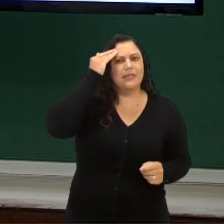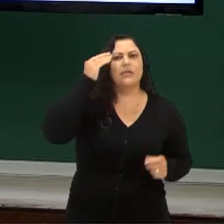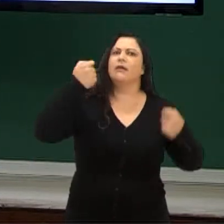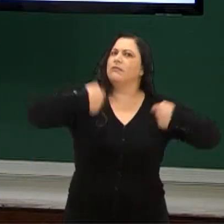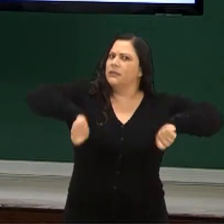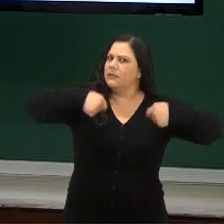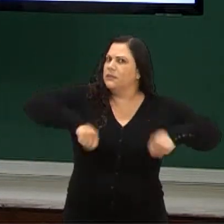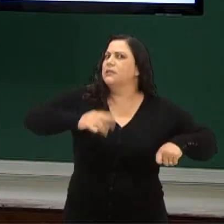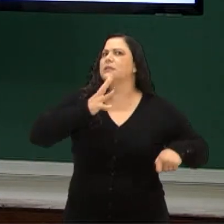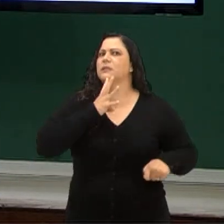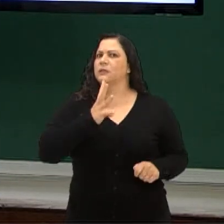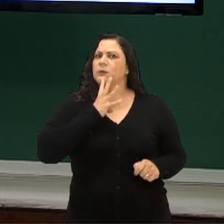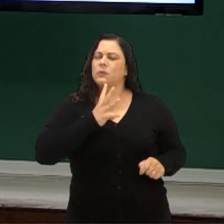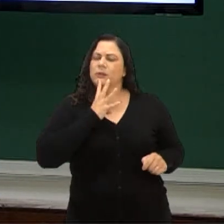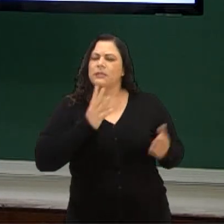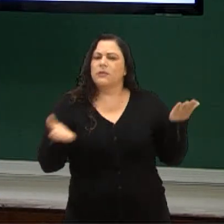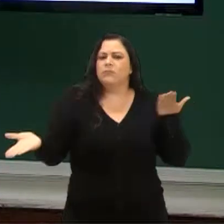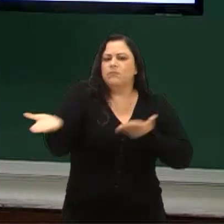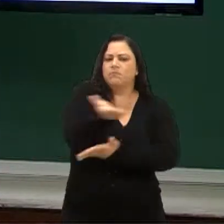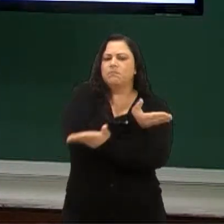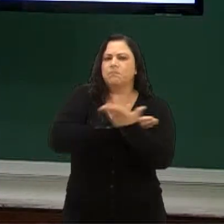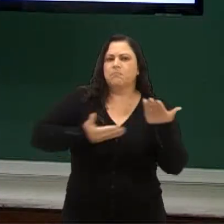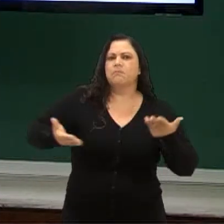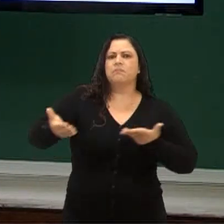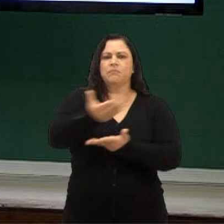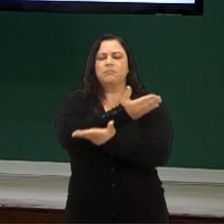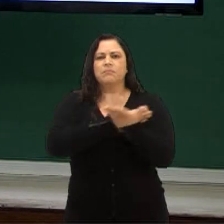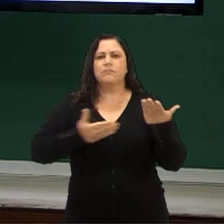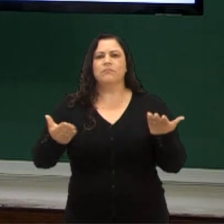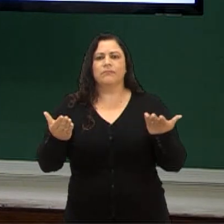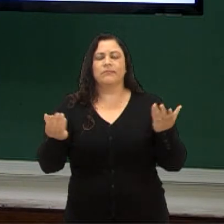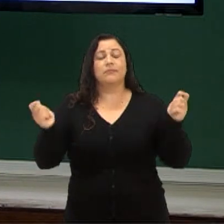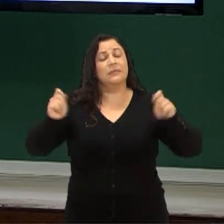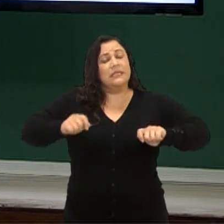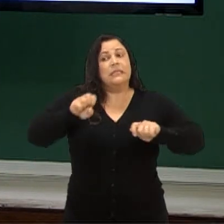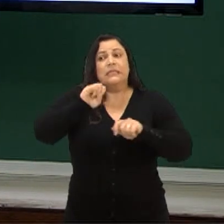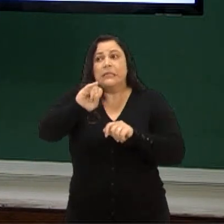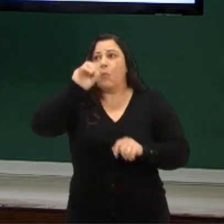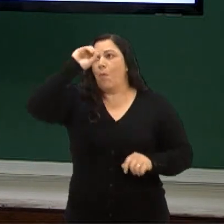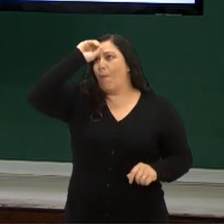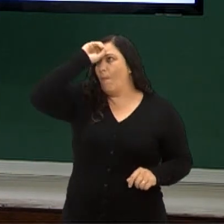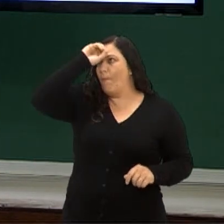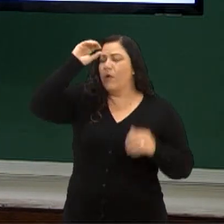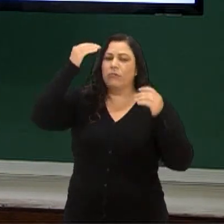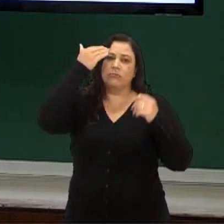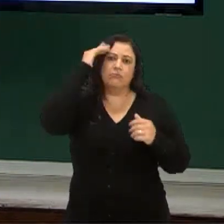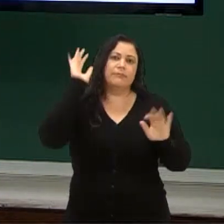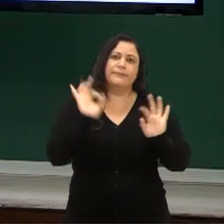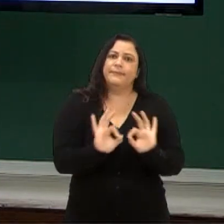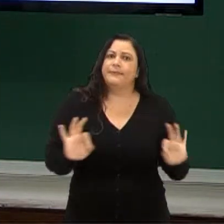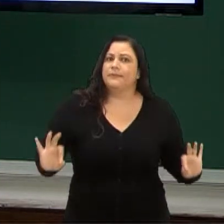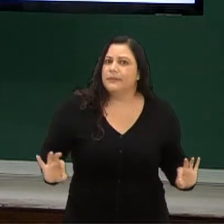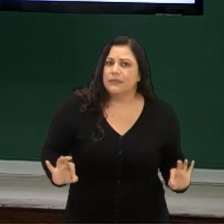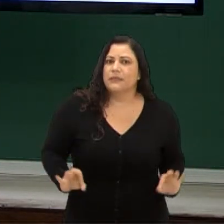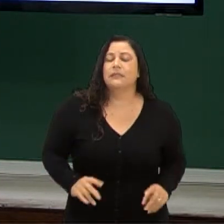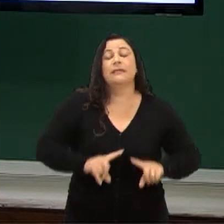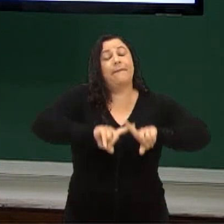mundo, intertextualidade. Se você não tiver, é possível que nós não entendamos até, certo? Mas é claro que